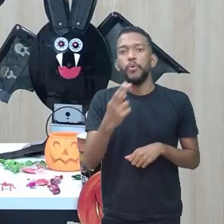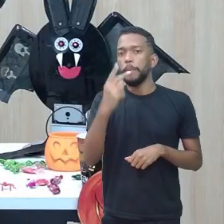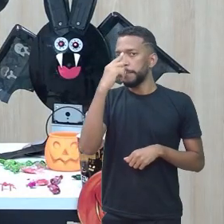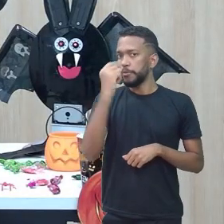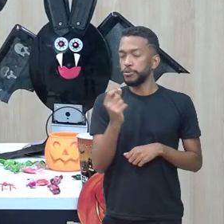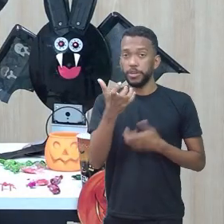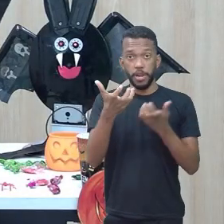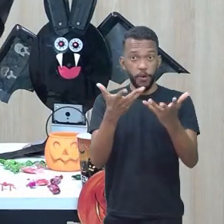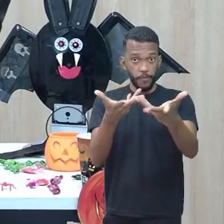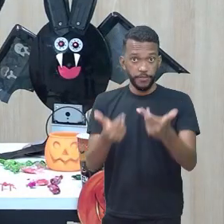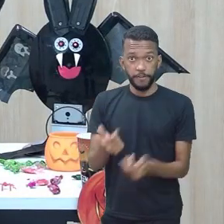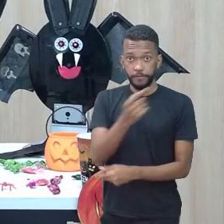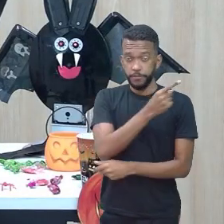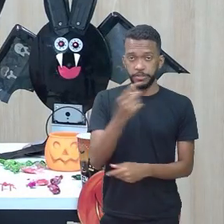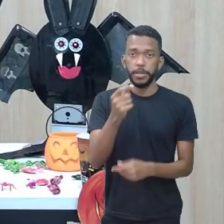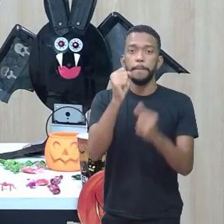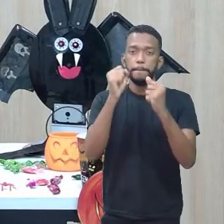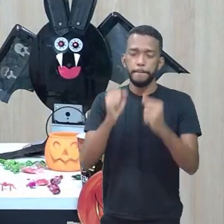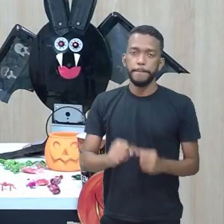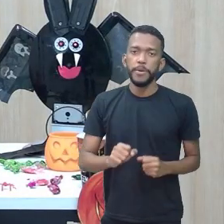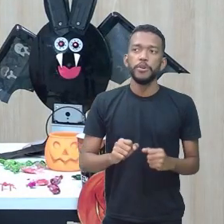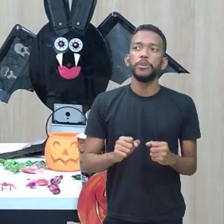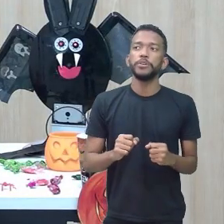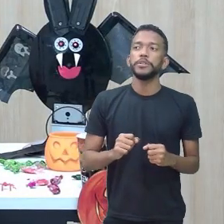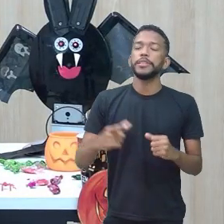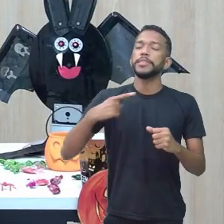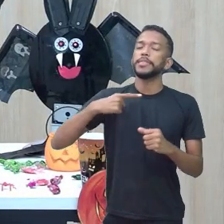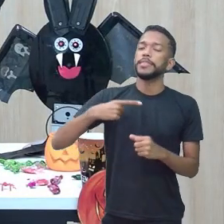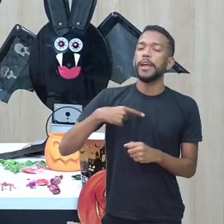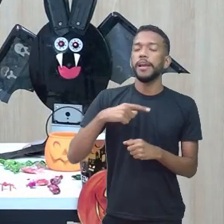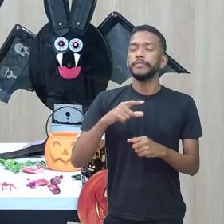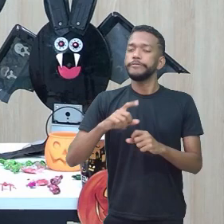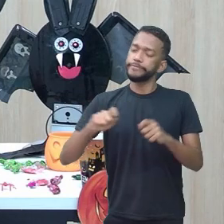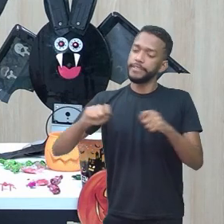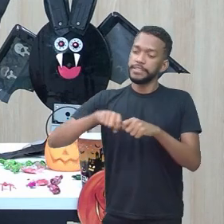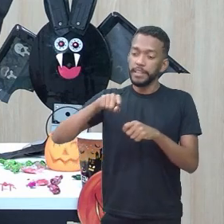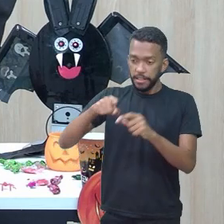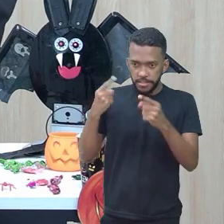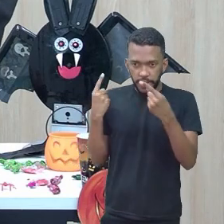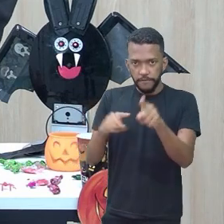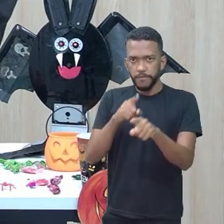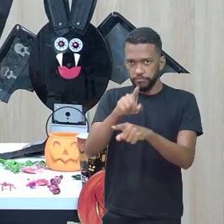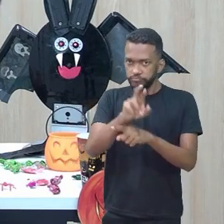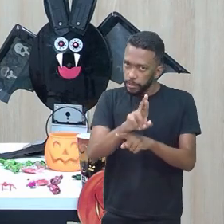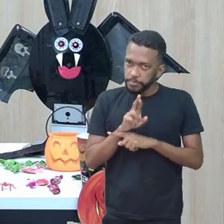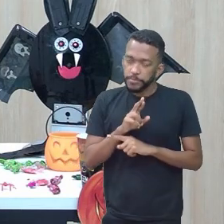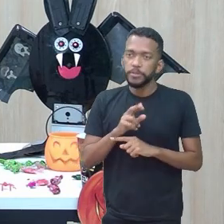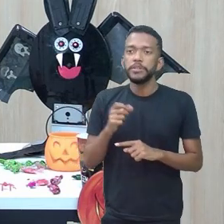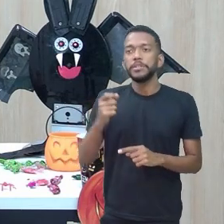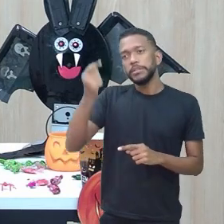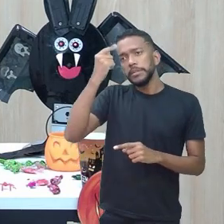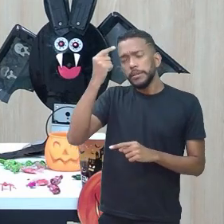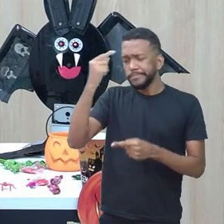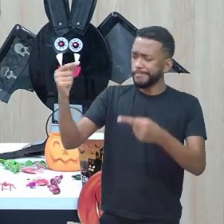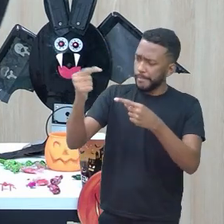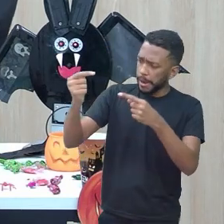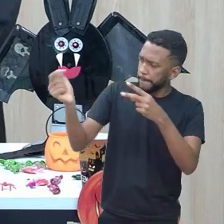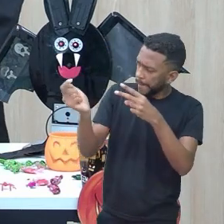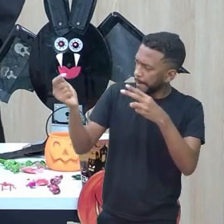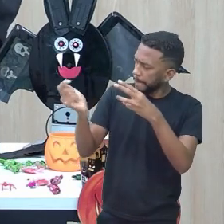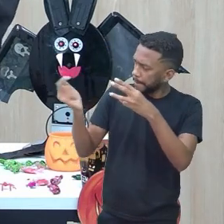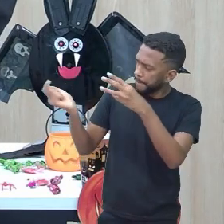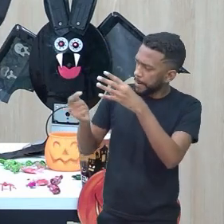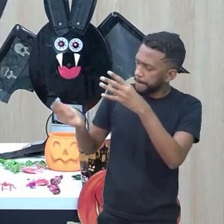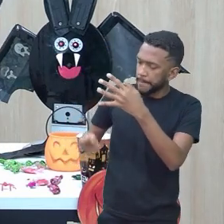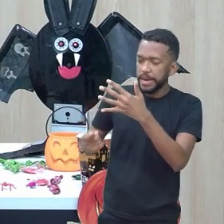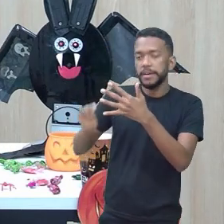convidamos a você a cumprir esse desafio, certo? Lembrando que cada elemento desse aqui, o professor Rony abordou